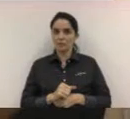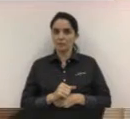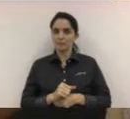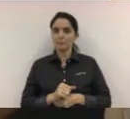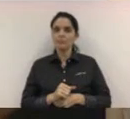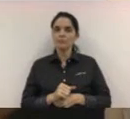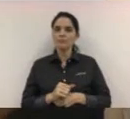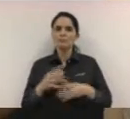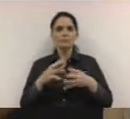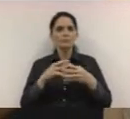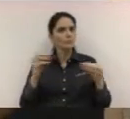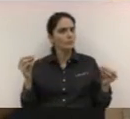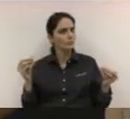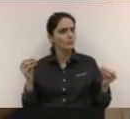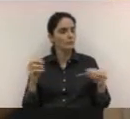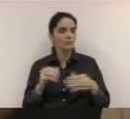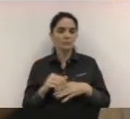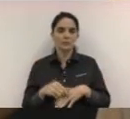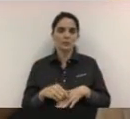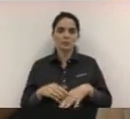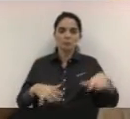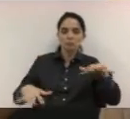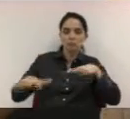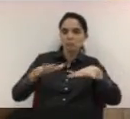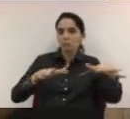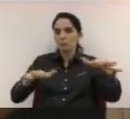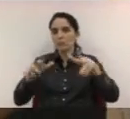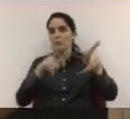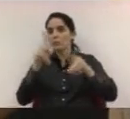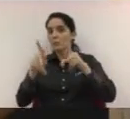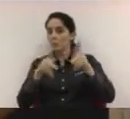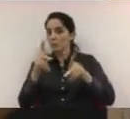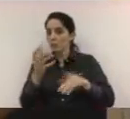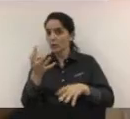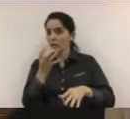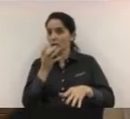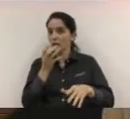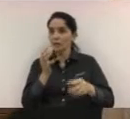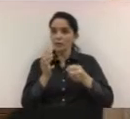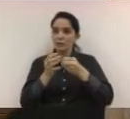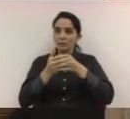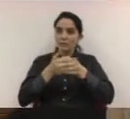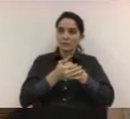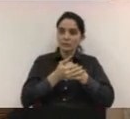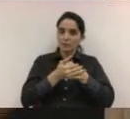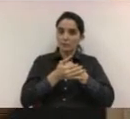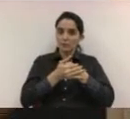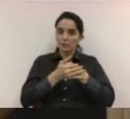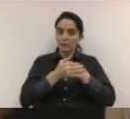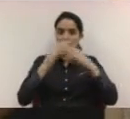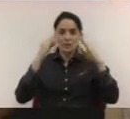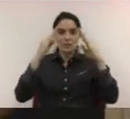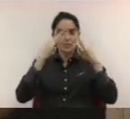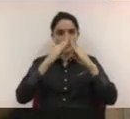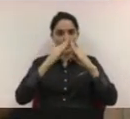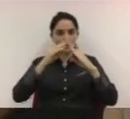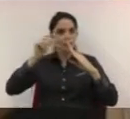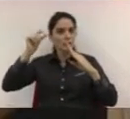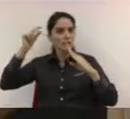Limeira, movimentos populares têm se manifestado em prol da preservação dos casarões da Rua Barão de Cascalho, no centro da